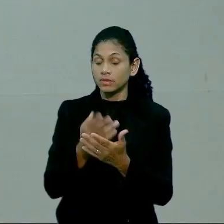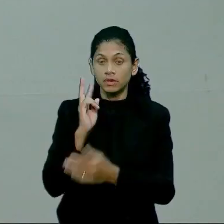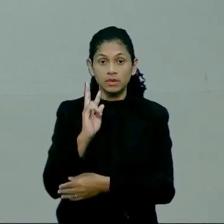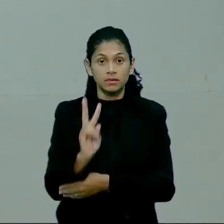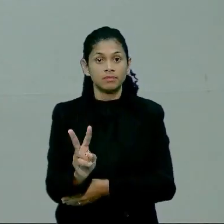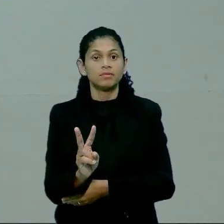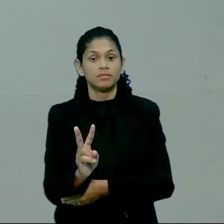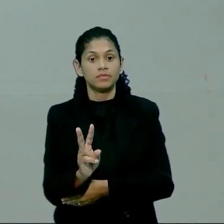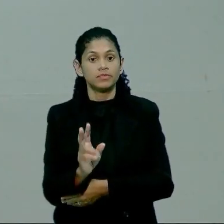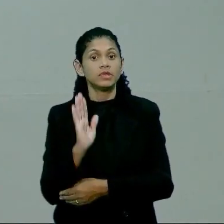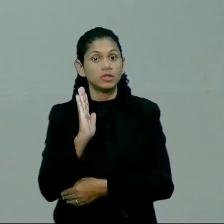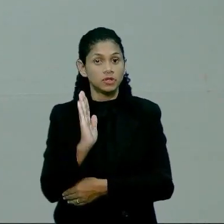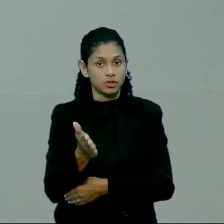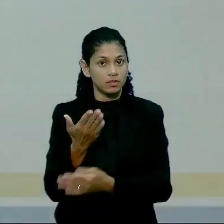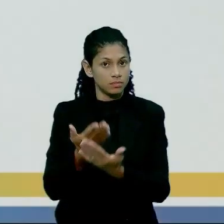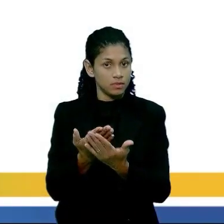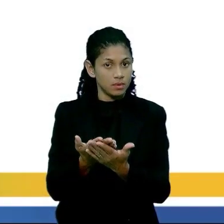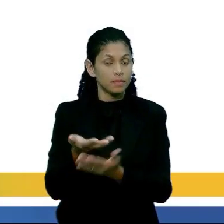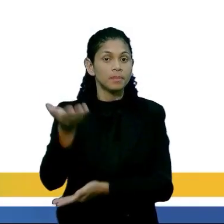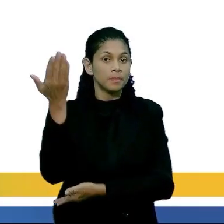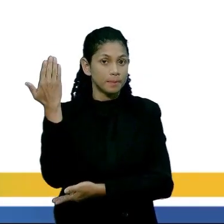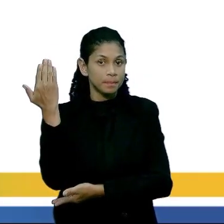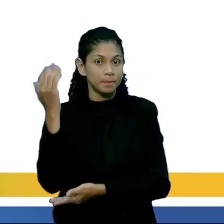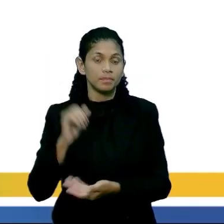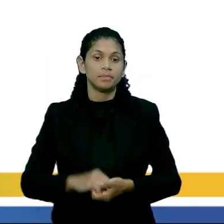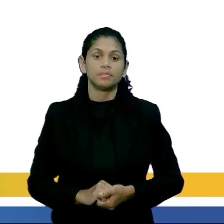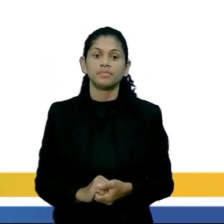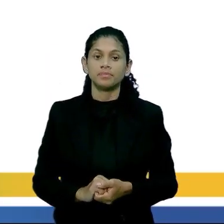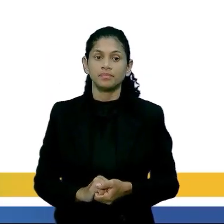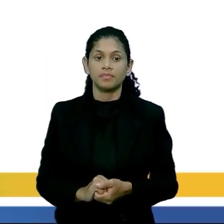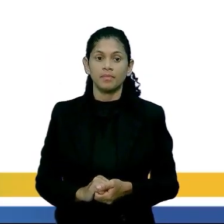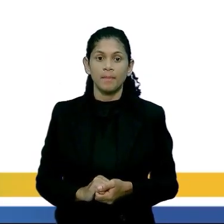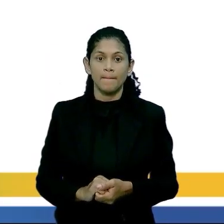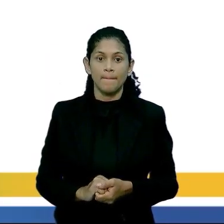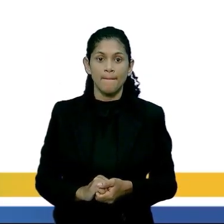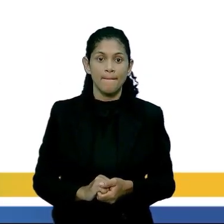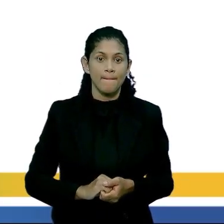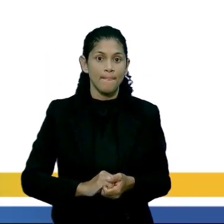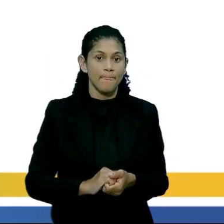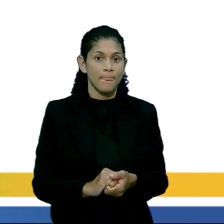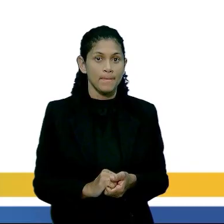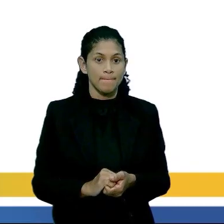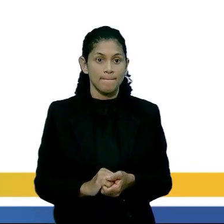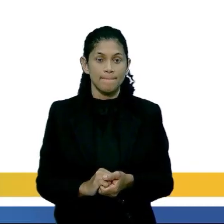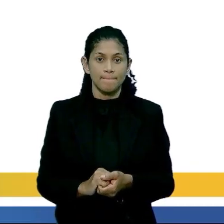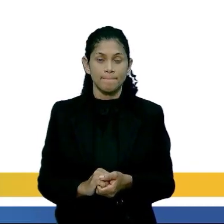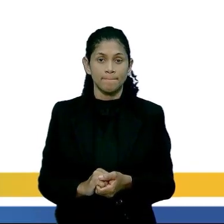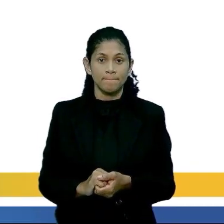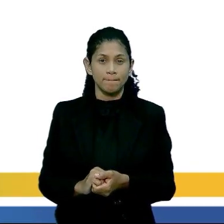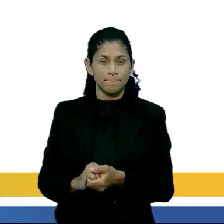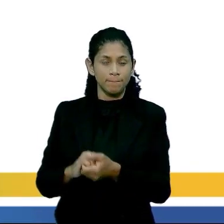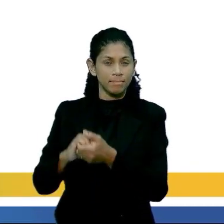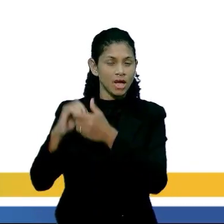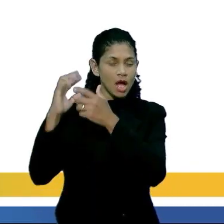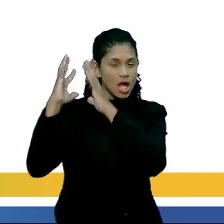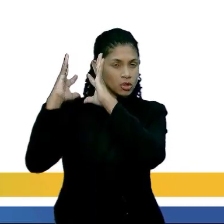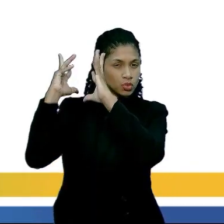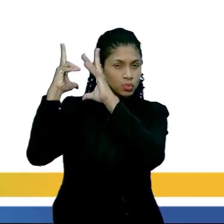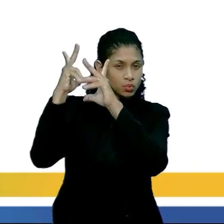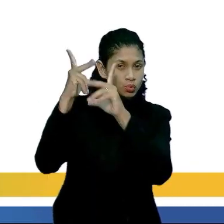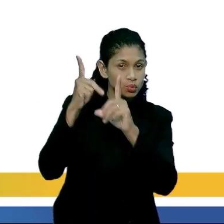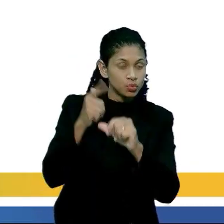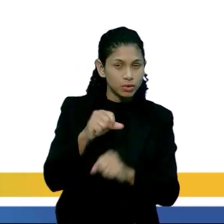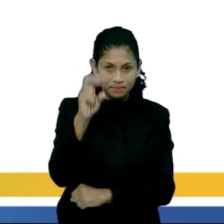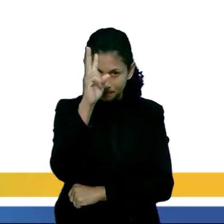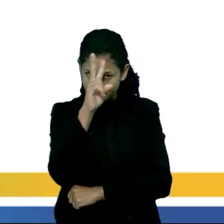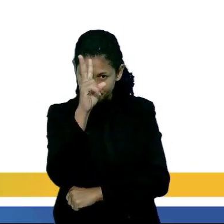falando se a gente já viu, com licença que eu preciso ver a aula. Vamos lá, foca na tela. Remember, para quem não lembra, recapitular, relembrar. A gente já